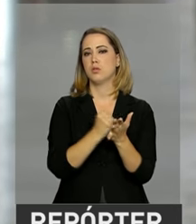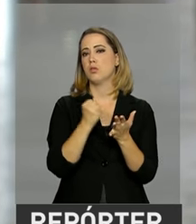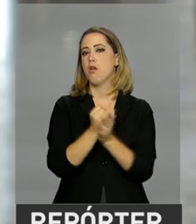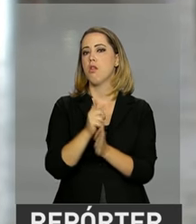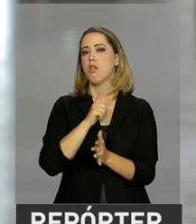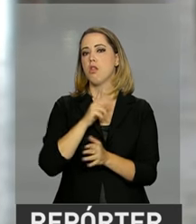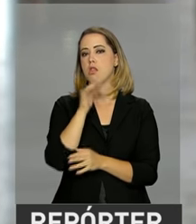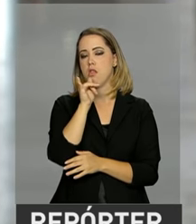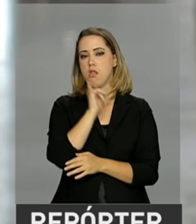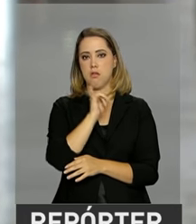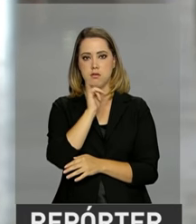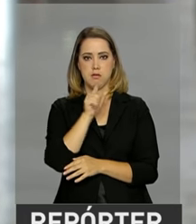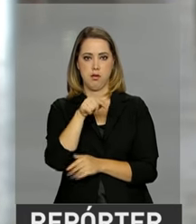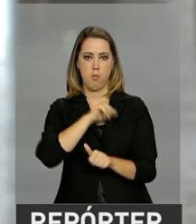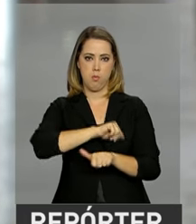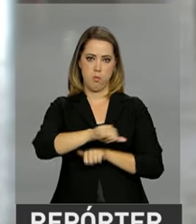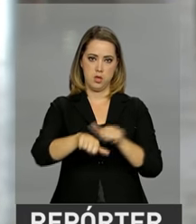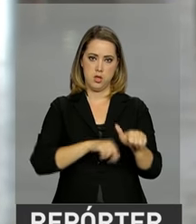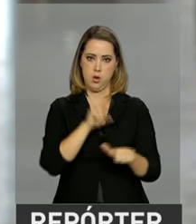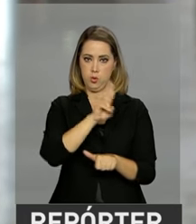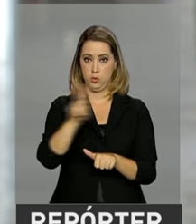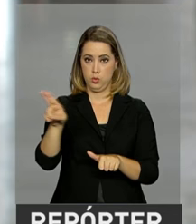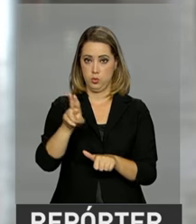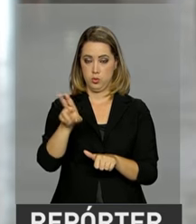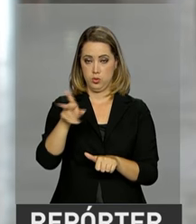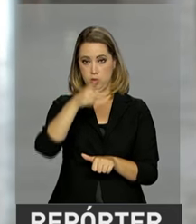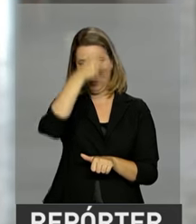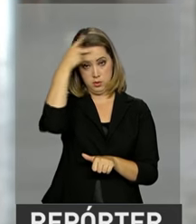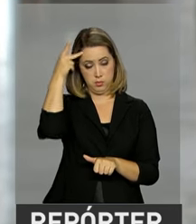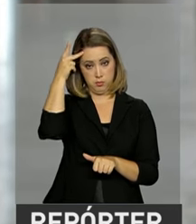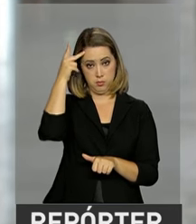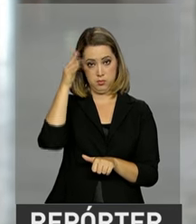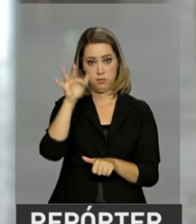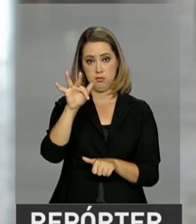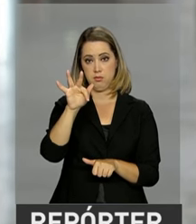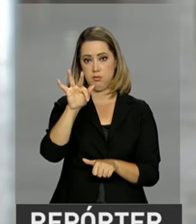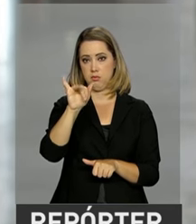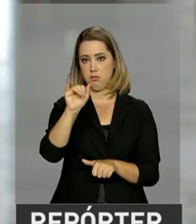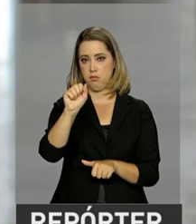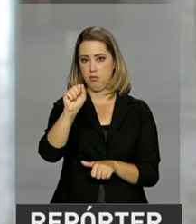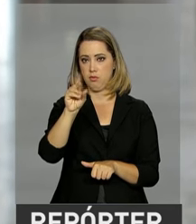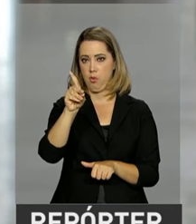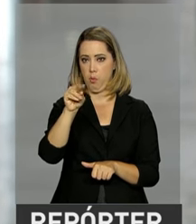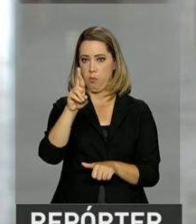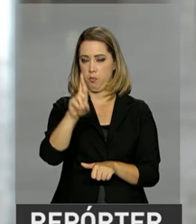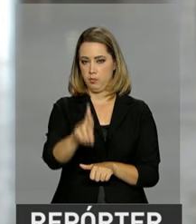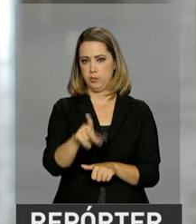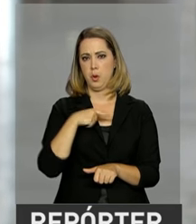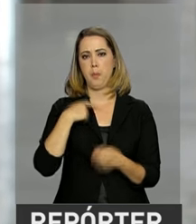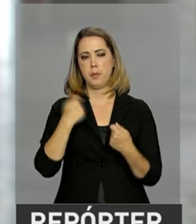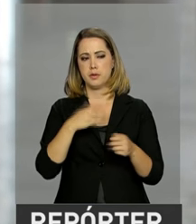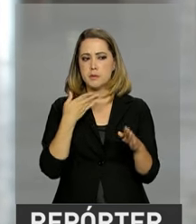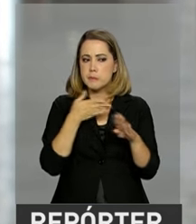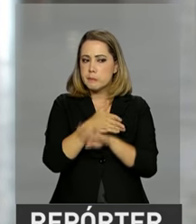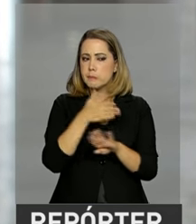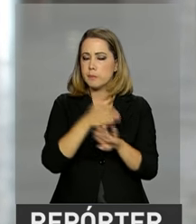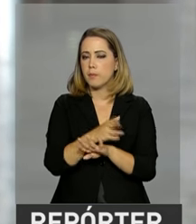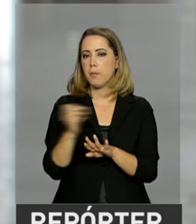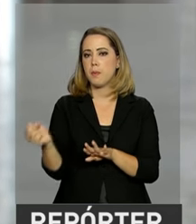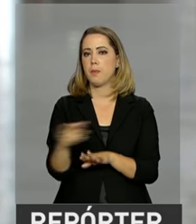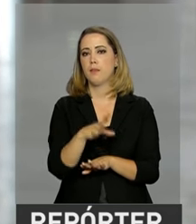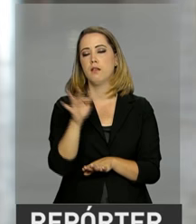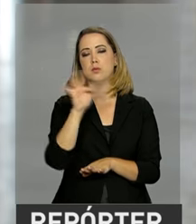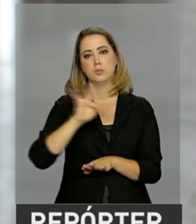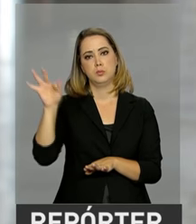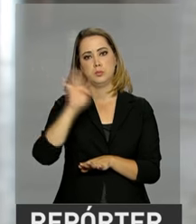mudança do fiador do financiamento O estudante deve entrar no sistema confirmar as informações da instituição